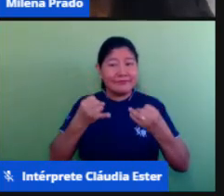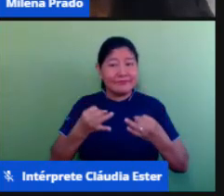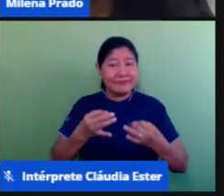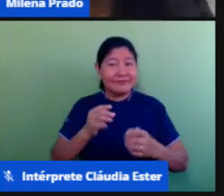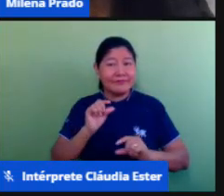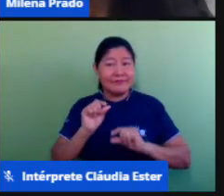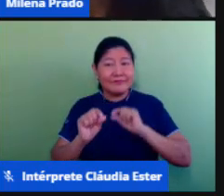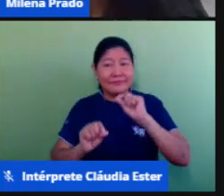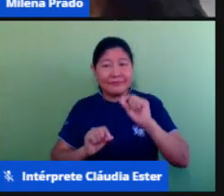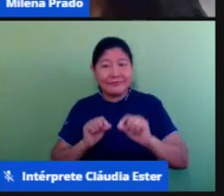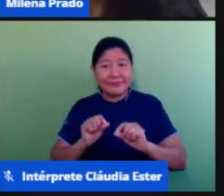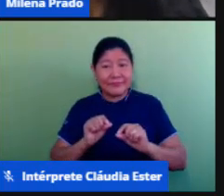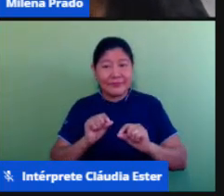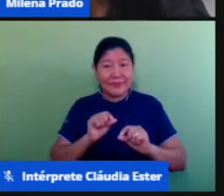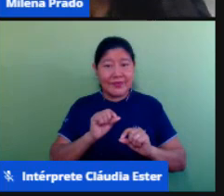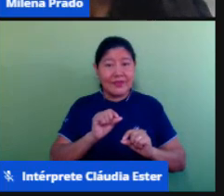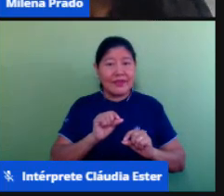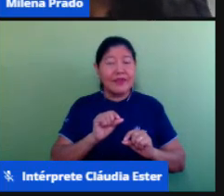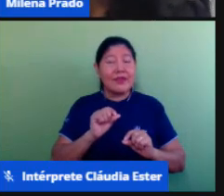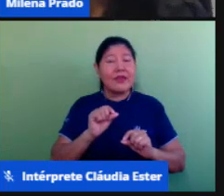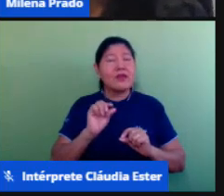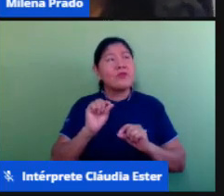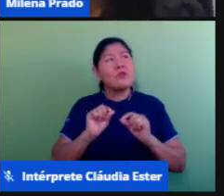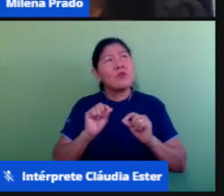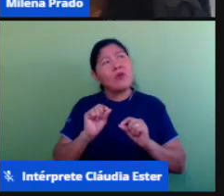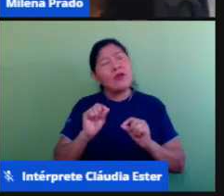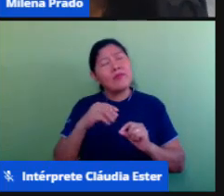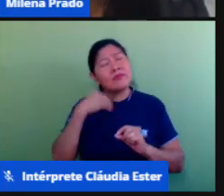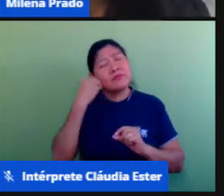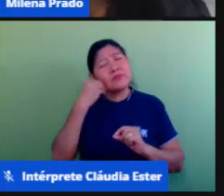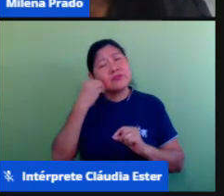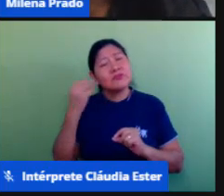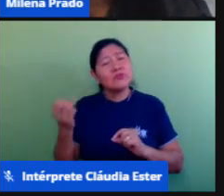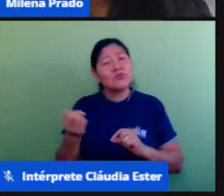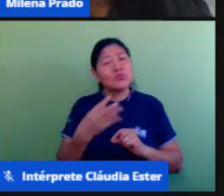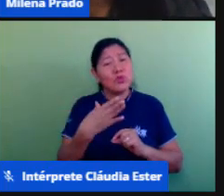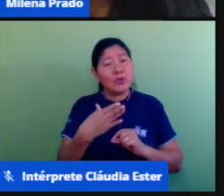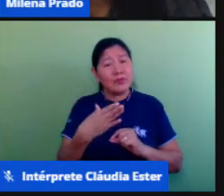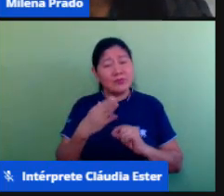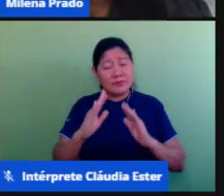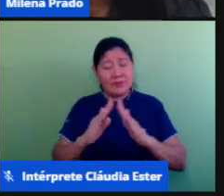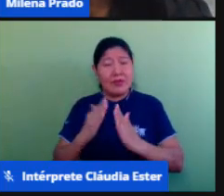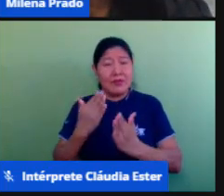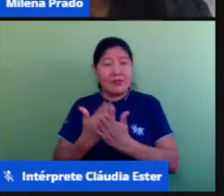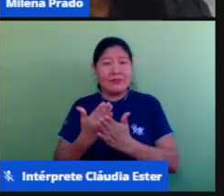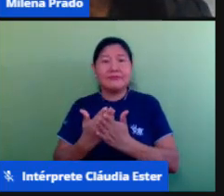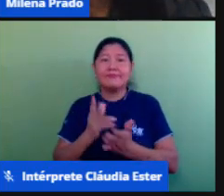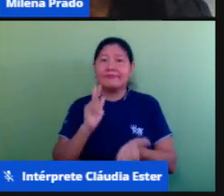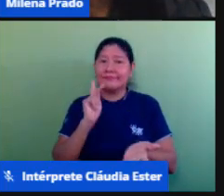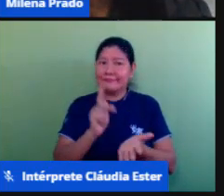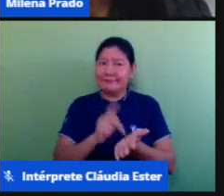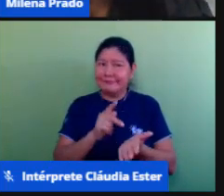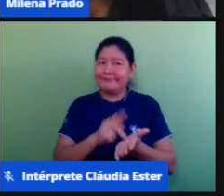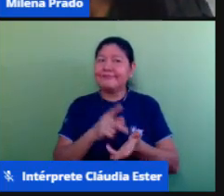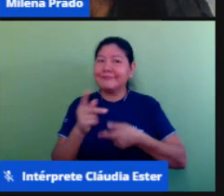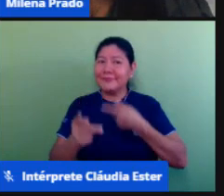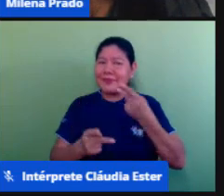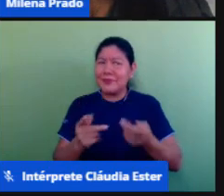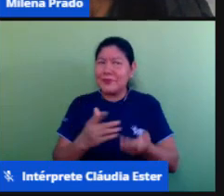dessas diferenças, de como tudo acontece na nossa escola, né? Eu tenho que admitir que no começo,